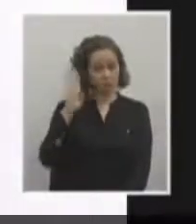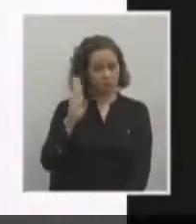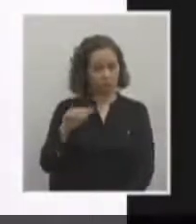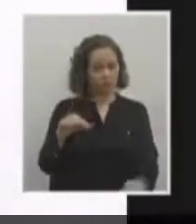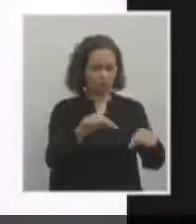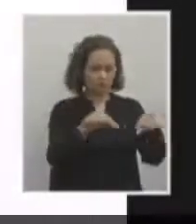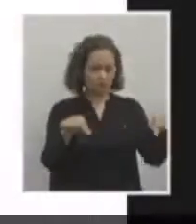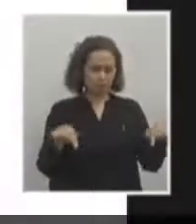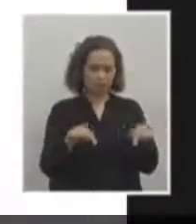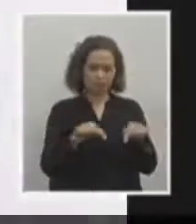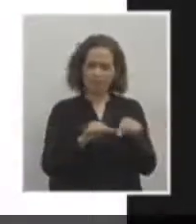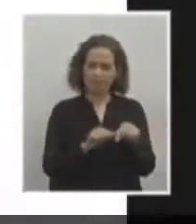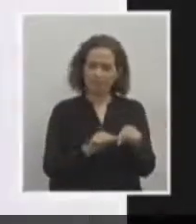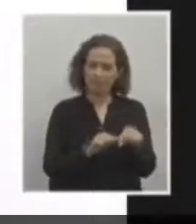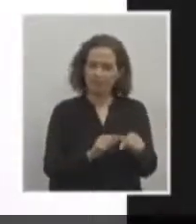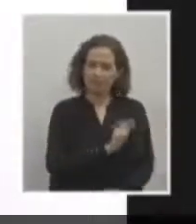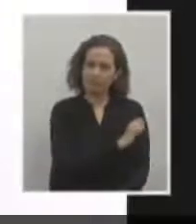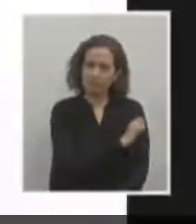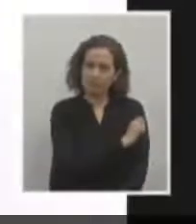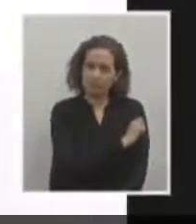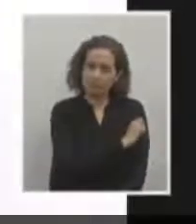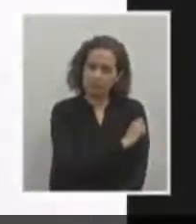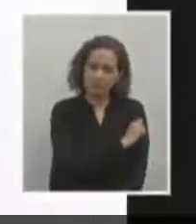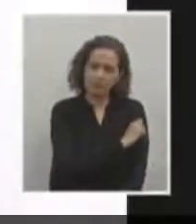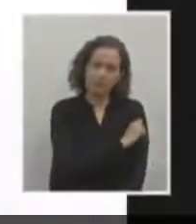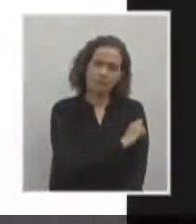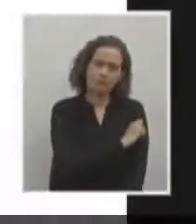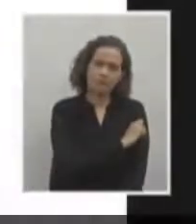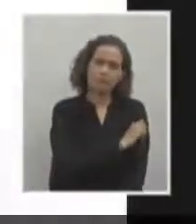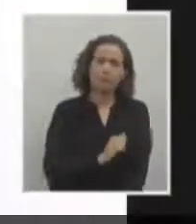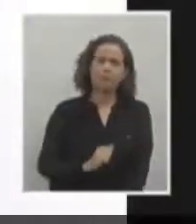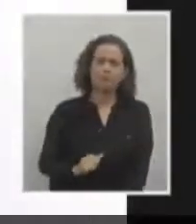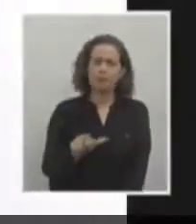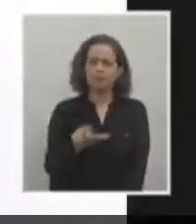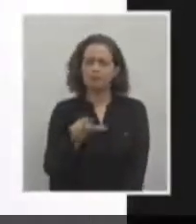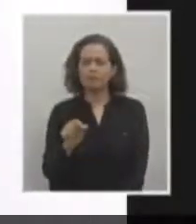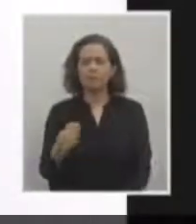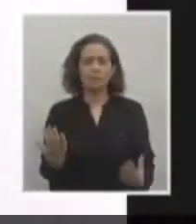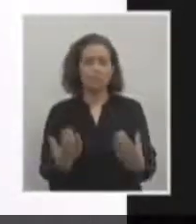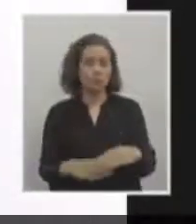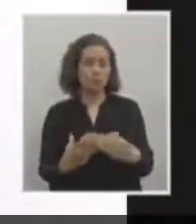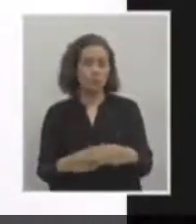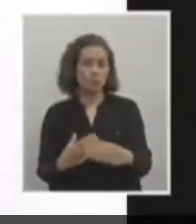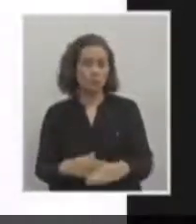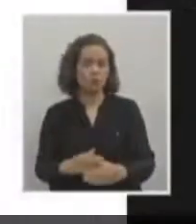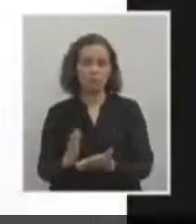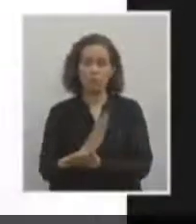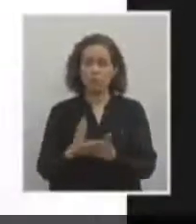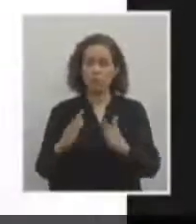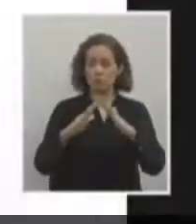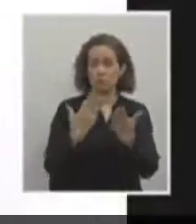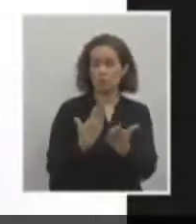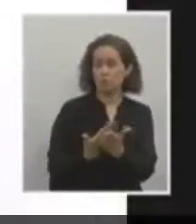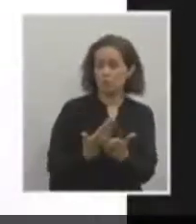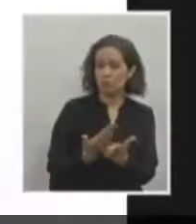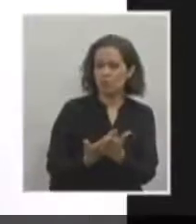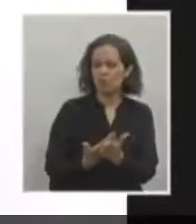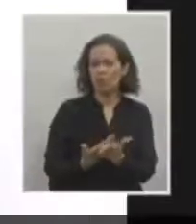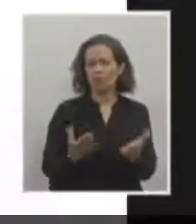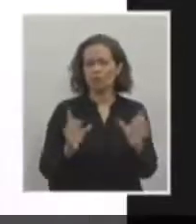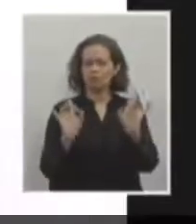concurso, foi a nomeação desse concurso, muitas escolas de educação especial